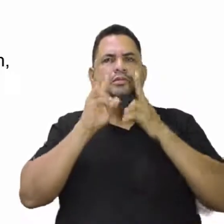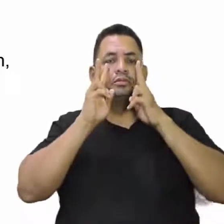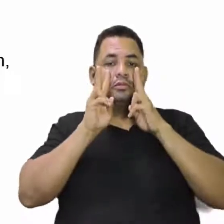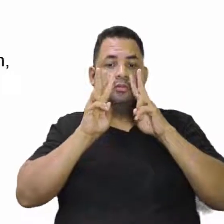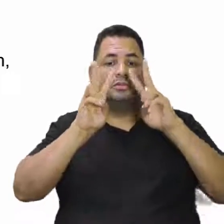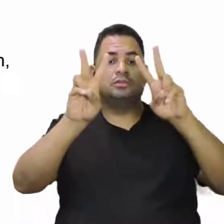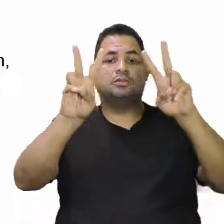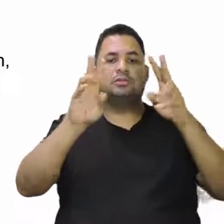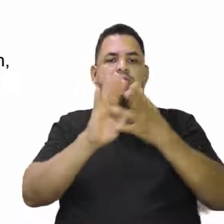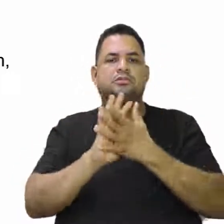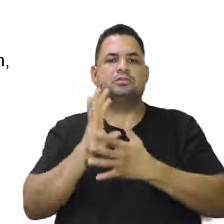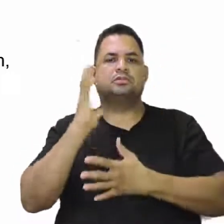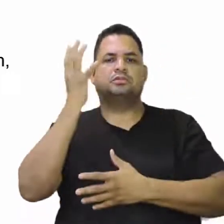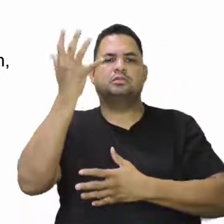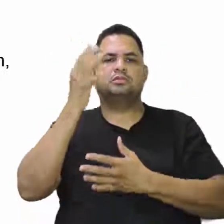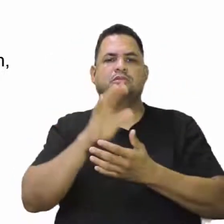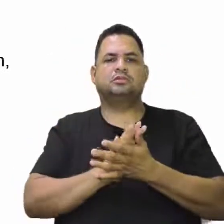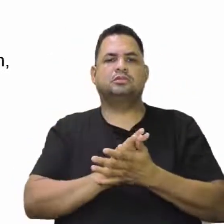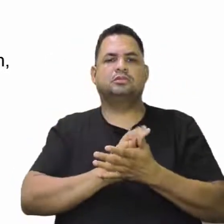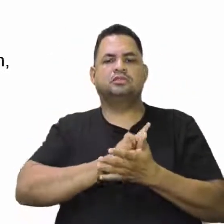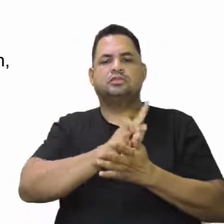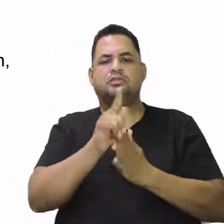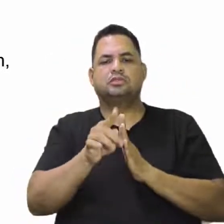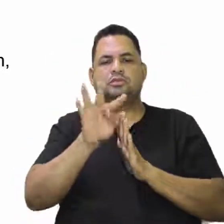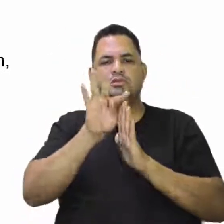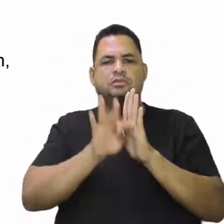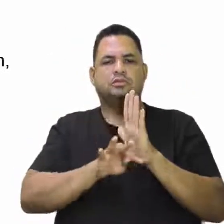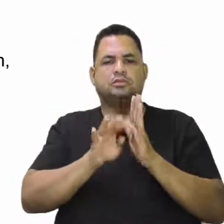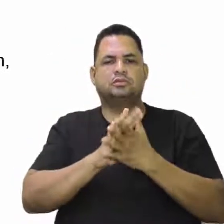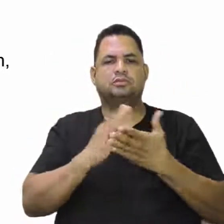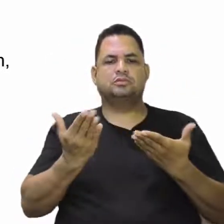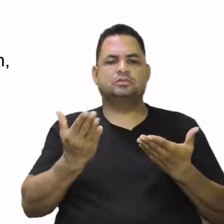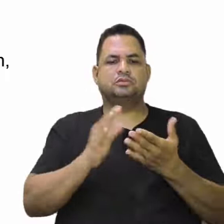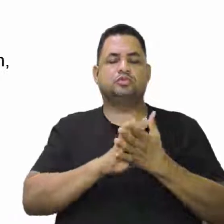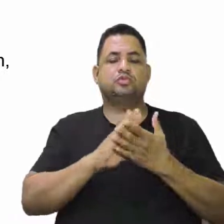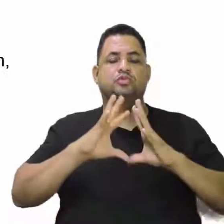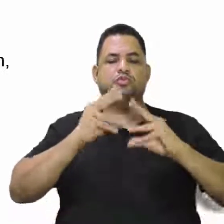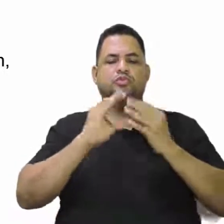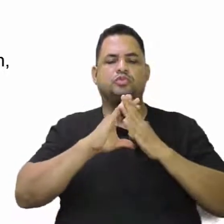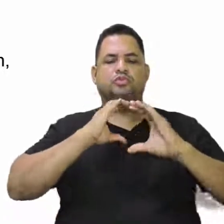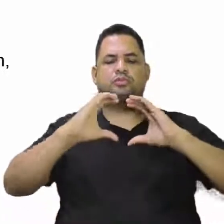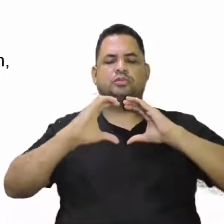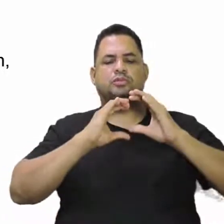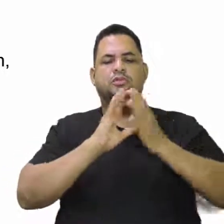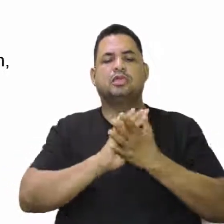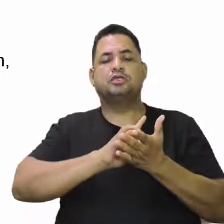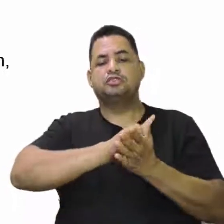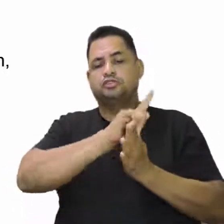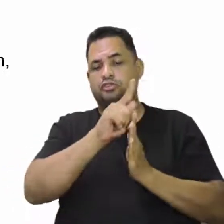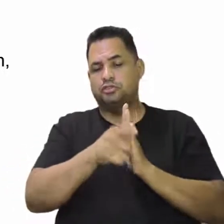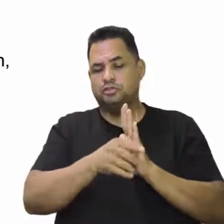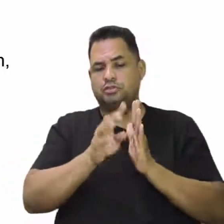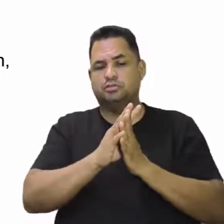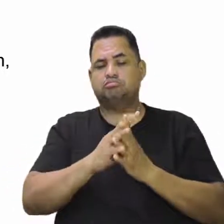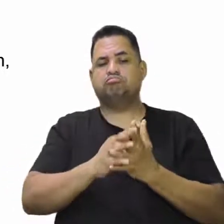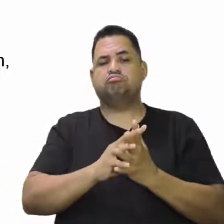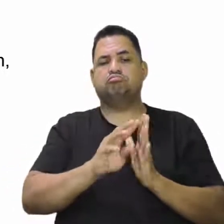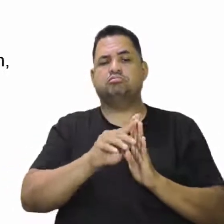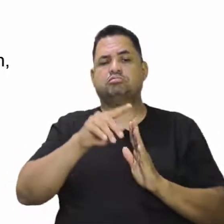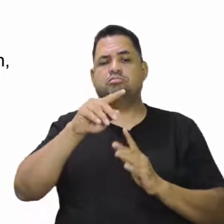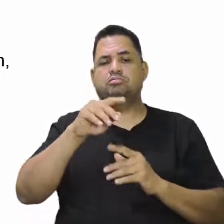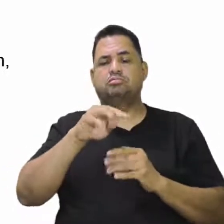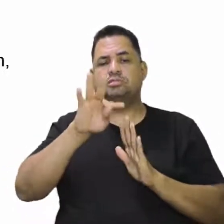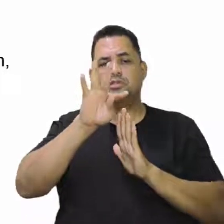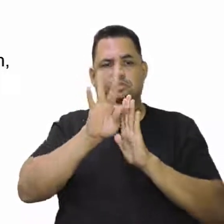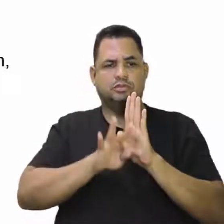tempo, gênero textual? Tudo aquilo que comunica, gente, é gênero textual. Lembrem-se disso, não é?